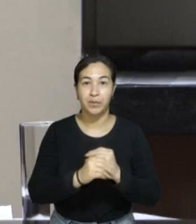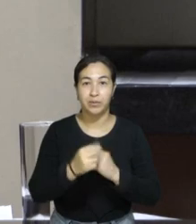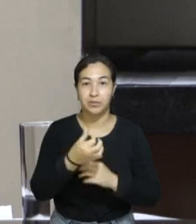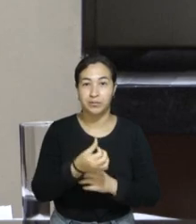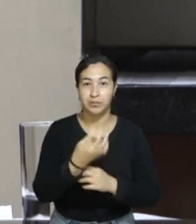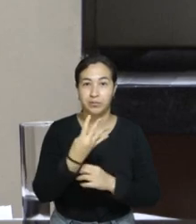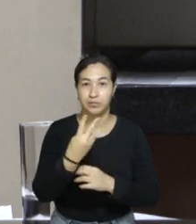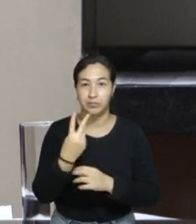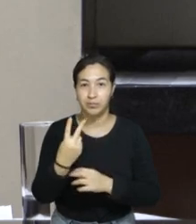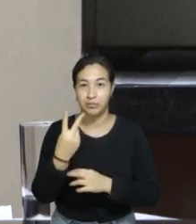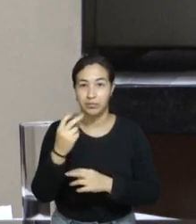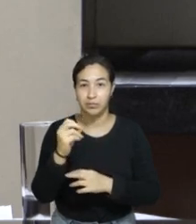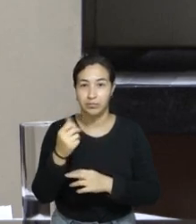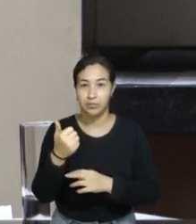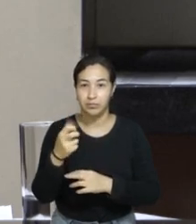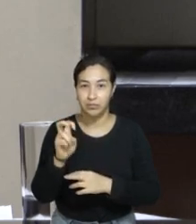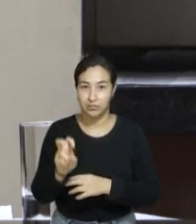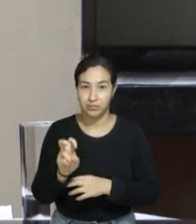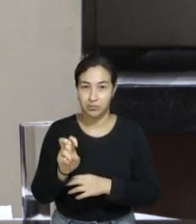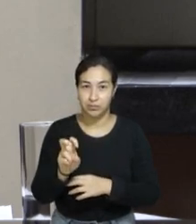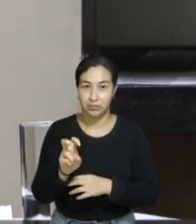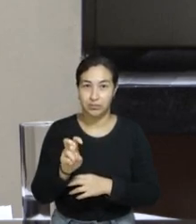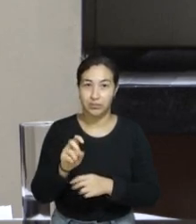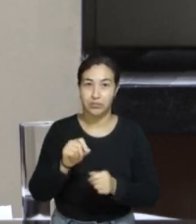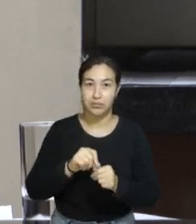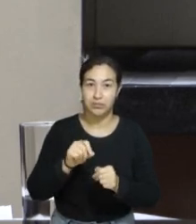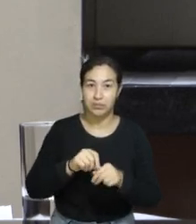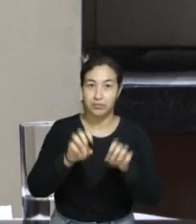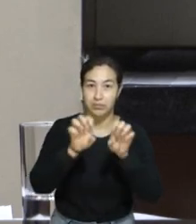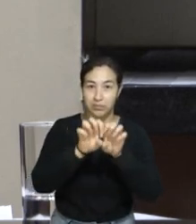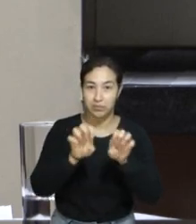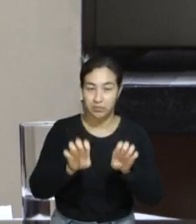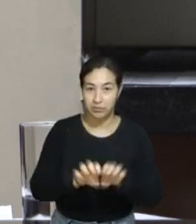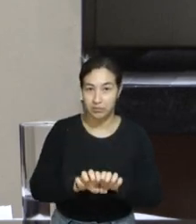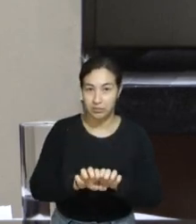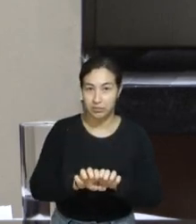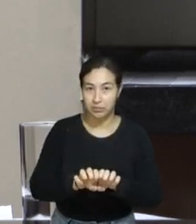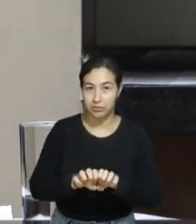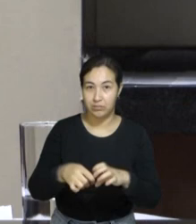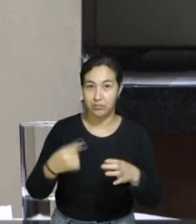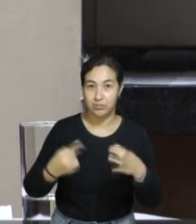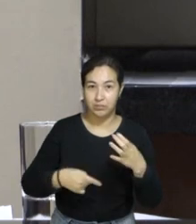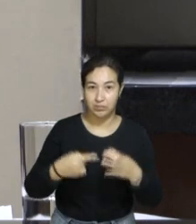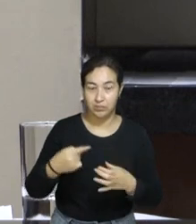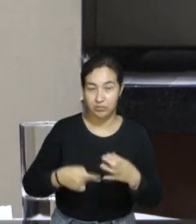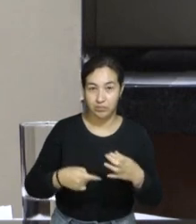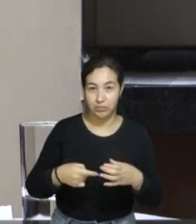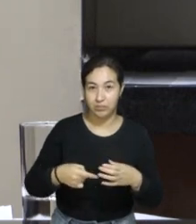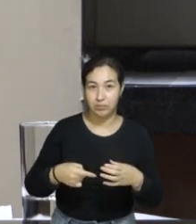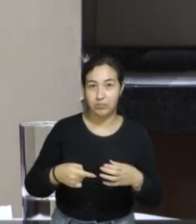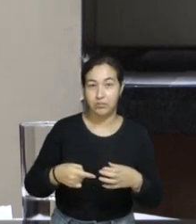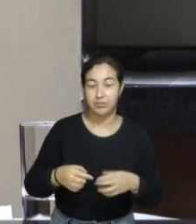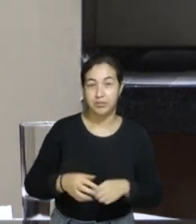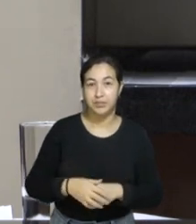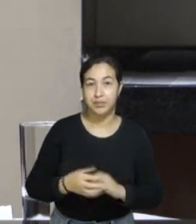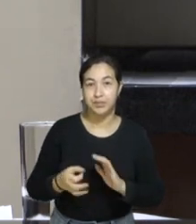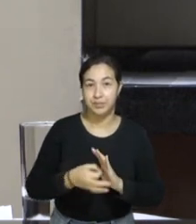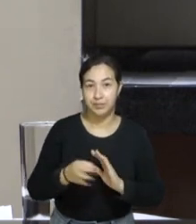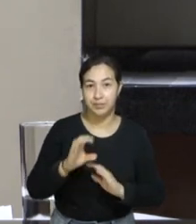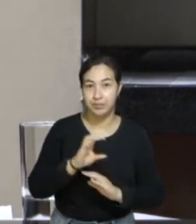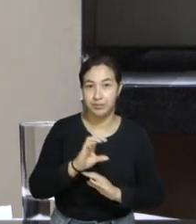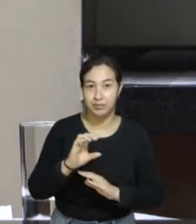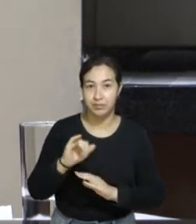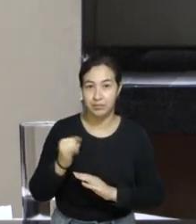642 de 2015, para o fim de readequar a estrutura de cargos das comissões permanentes. Pareceres favoráveis das comissões de Constituição e